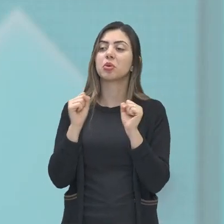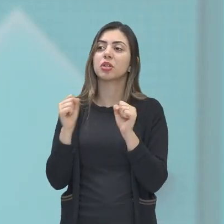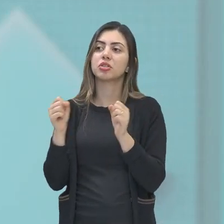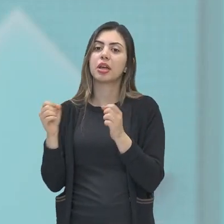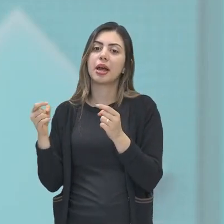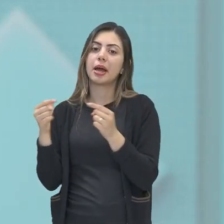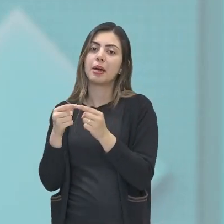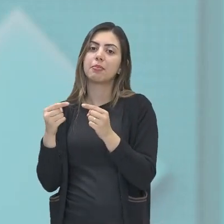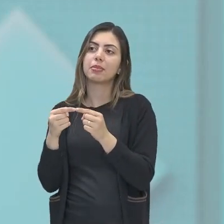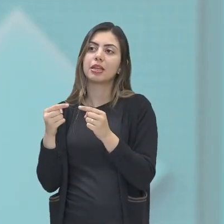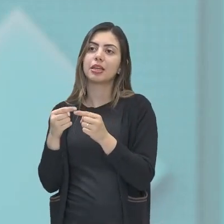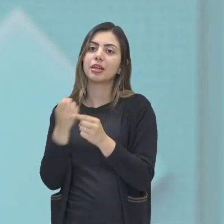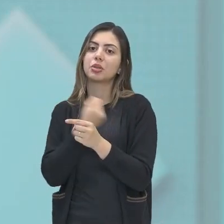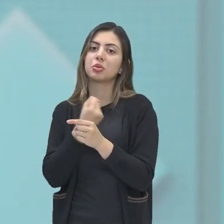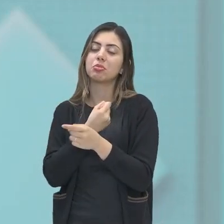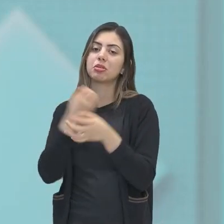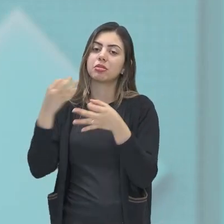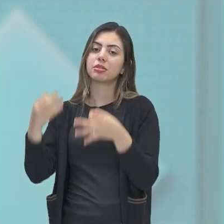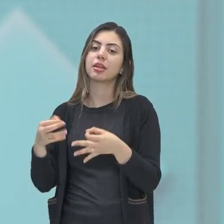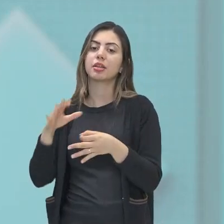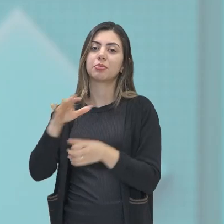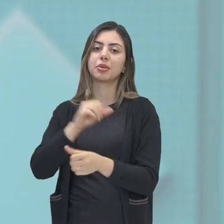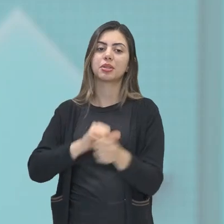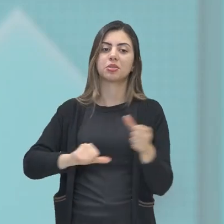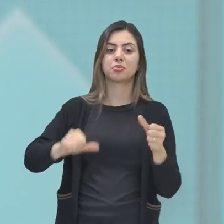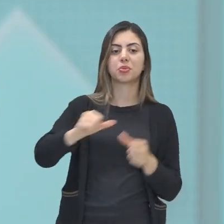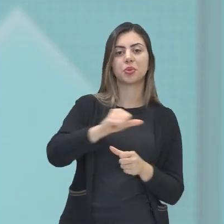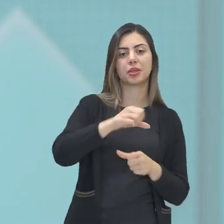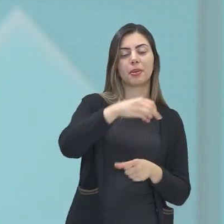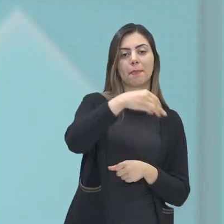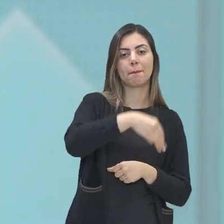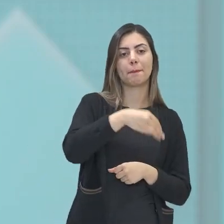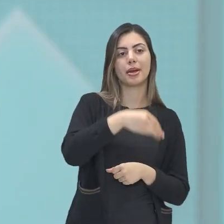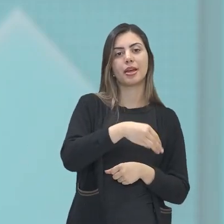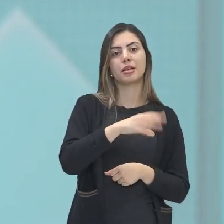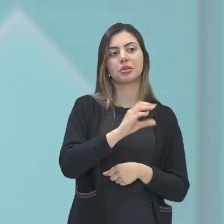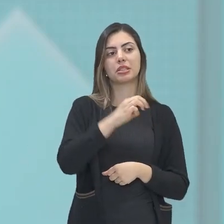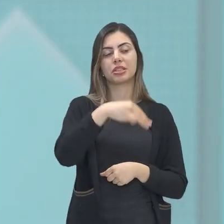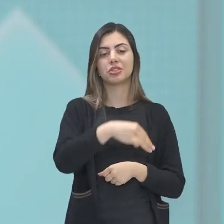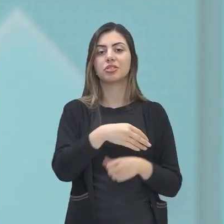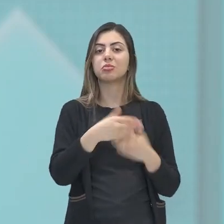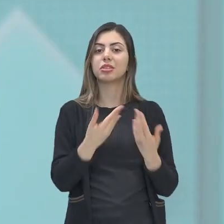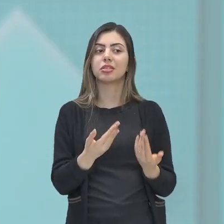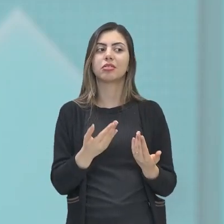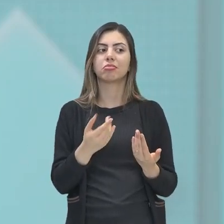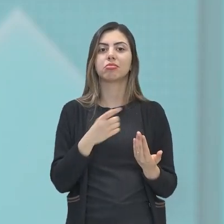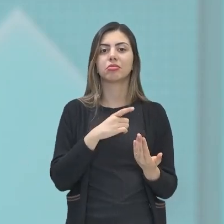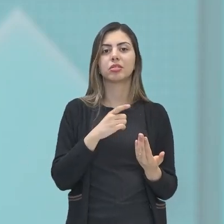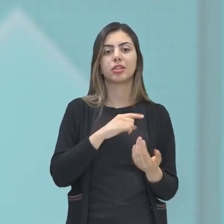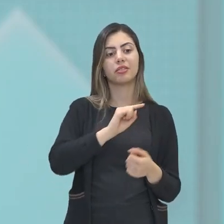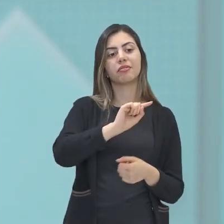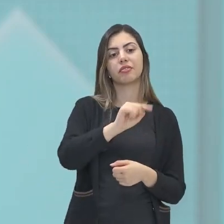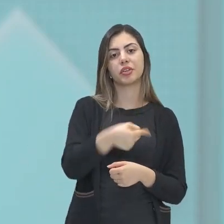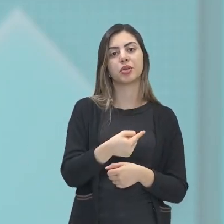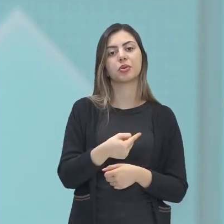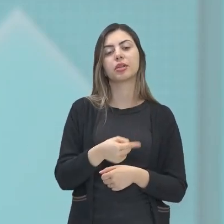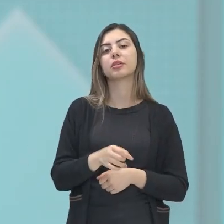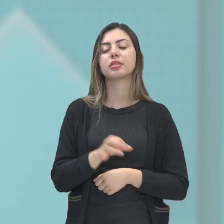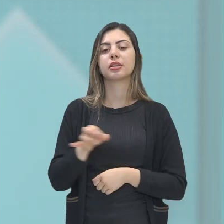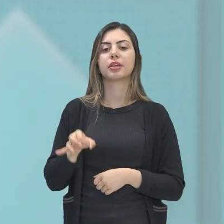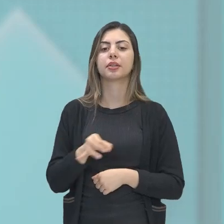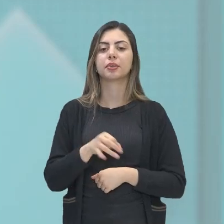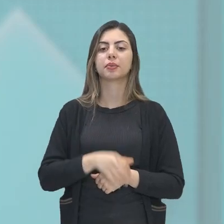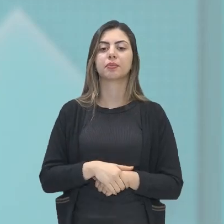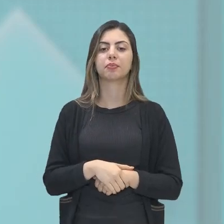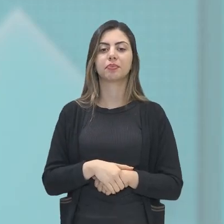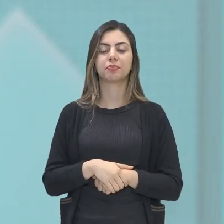cheias. Mas quando converte para metros, aí o negócio fica quebrado desse jeito aqui para a gente, tá bom? Então